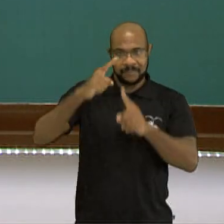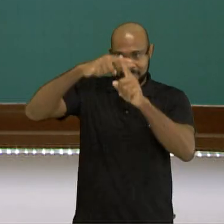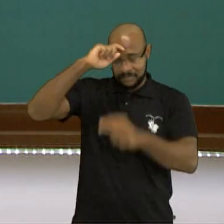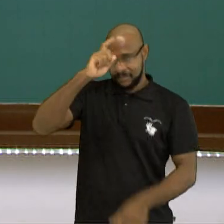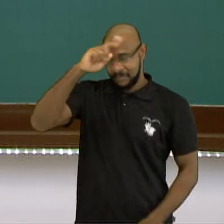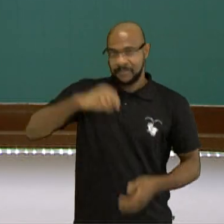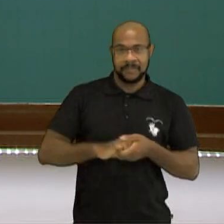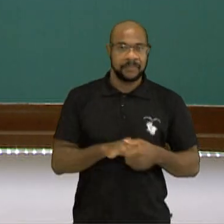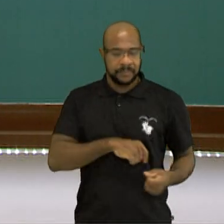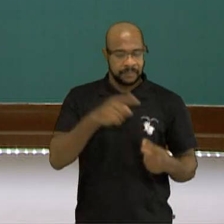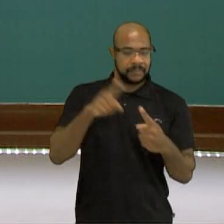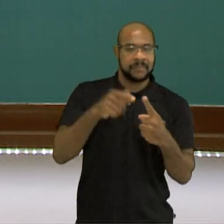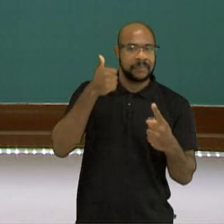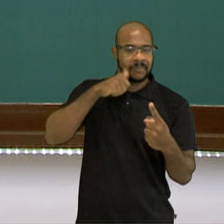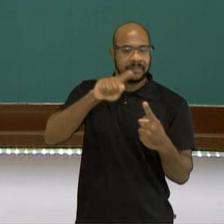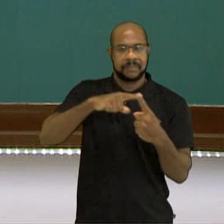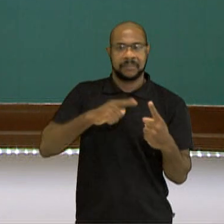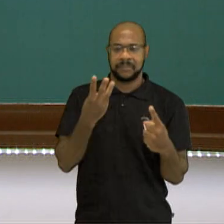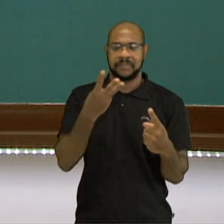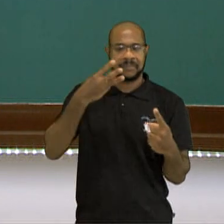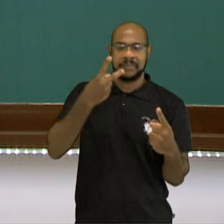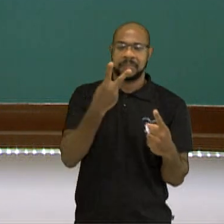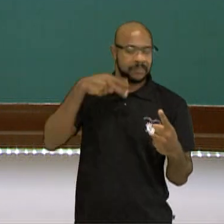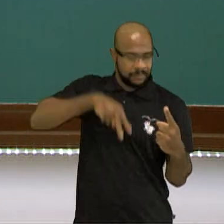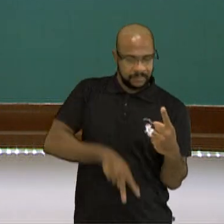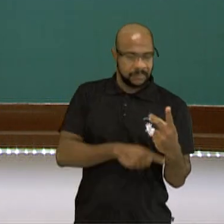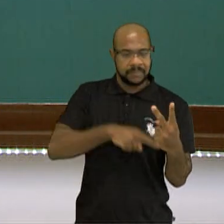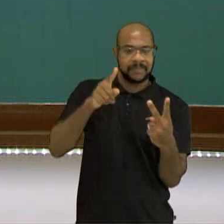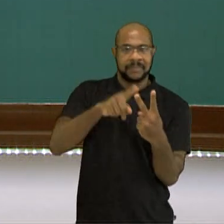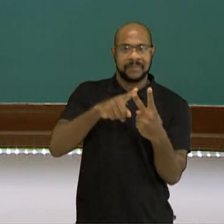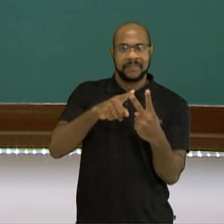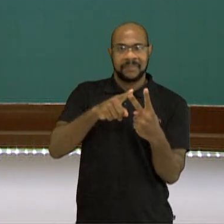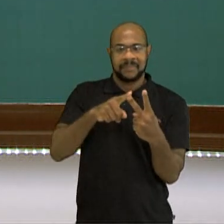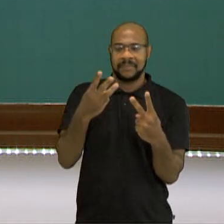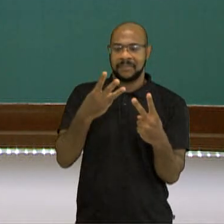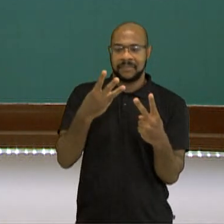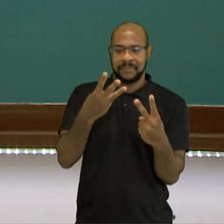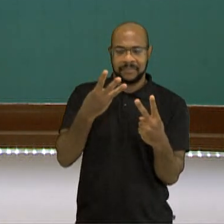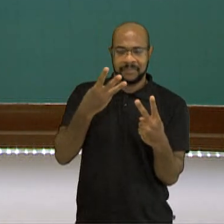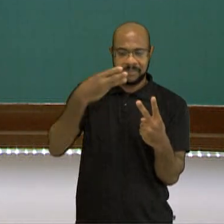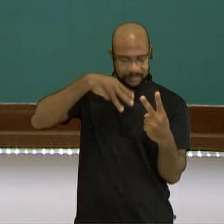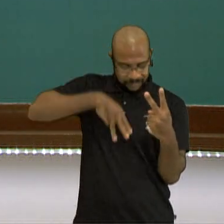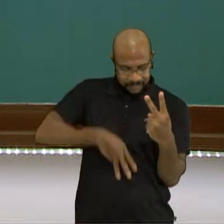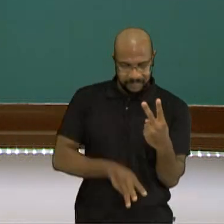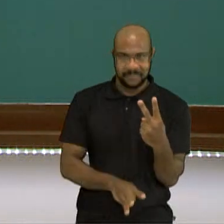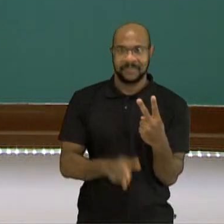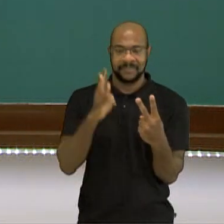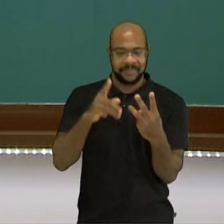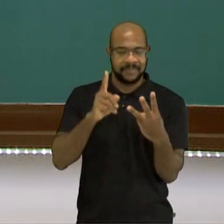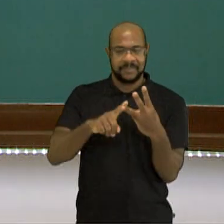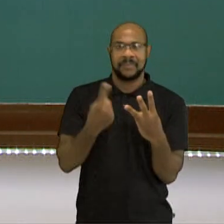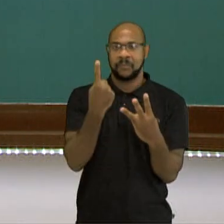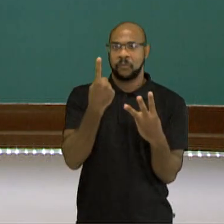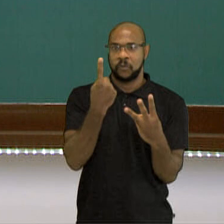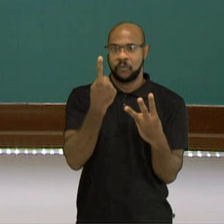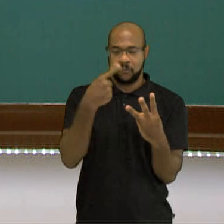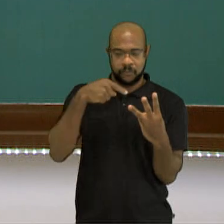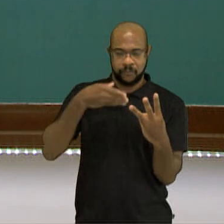A primeira teve gêmeos, a segunda trigêmeos e a terceira um único filho. Tá? Informações